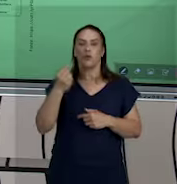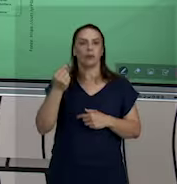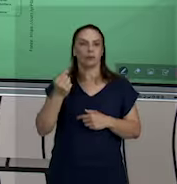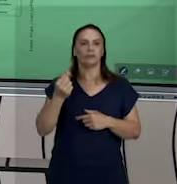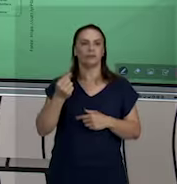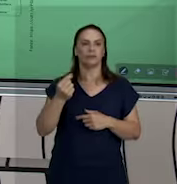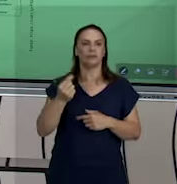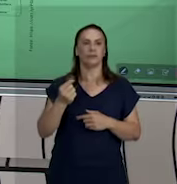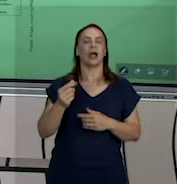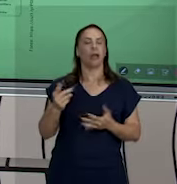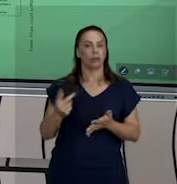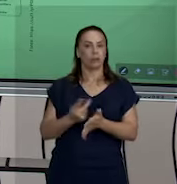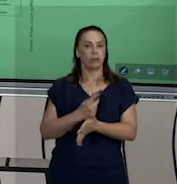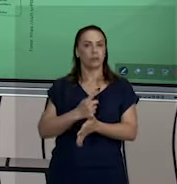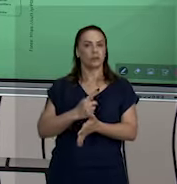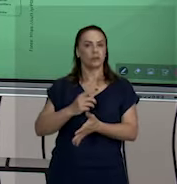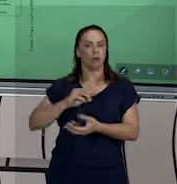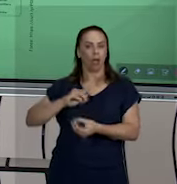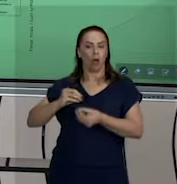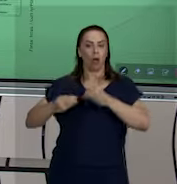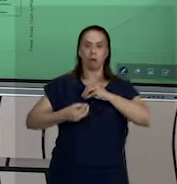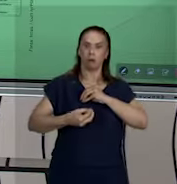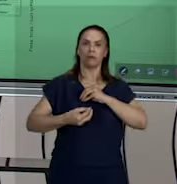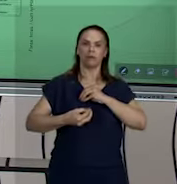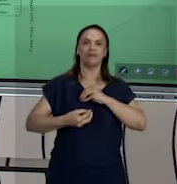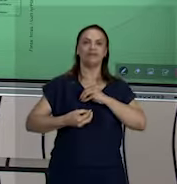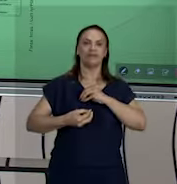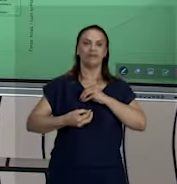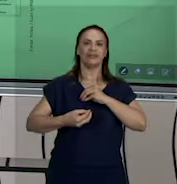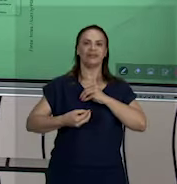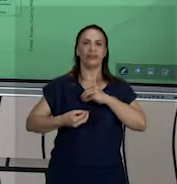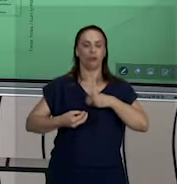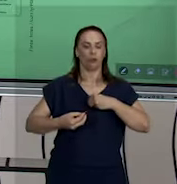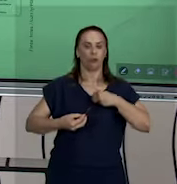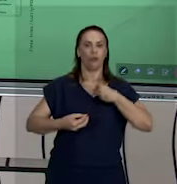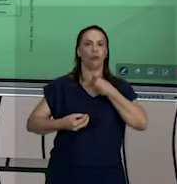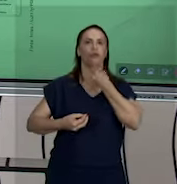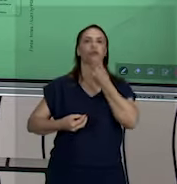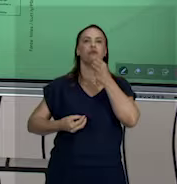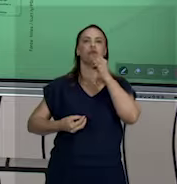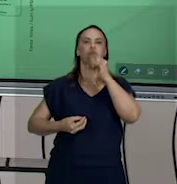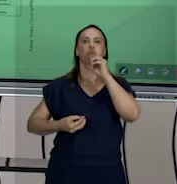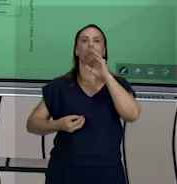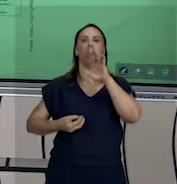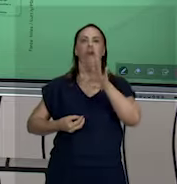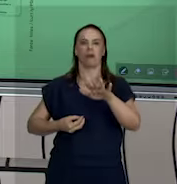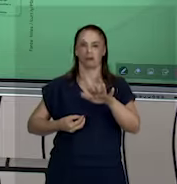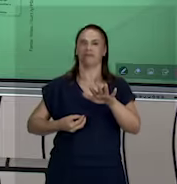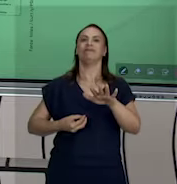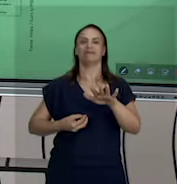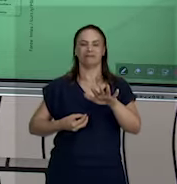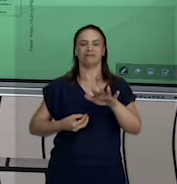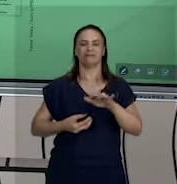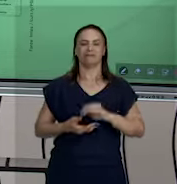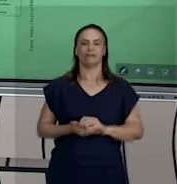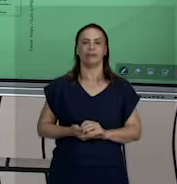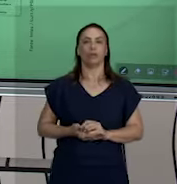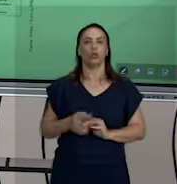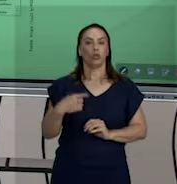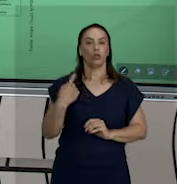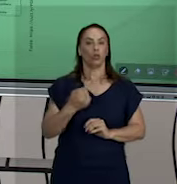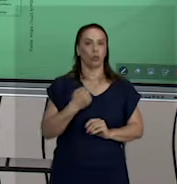pulmão, fazendo o caminho inverso na respiração. Então ele vai sair do pulmão e ir para fora.